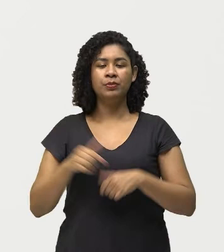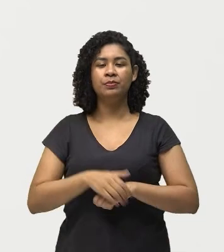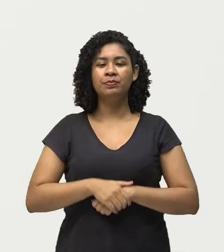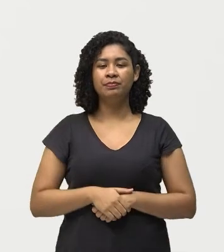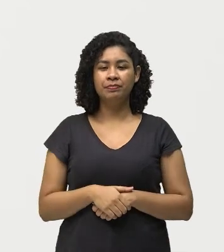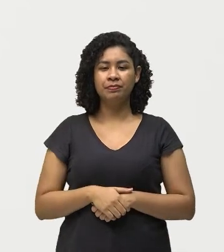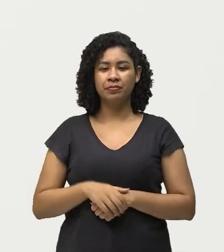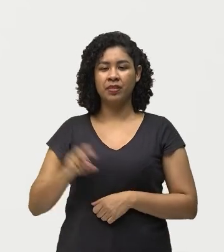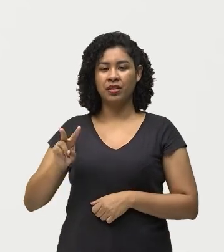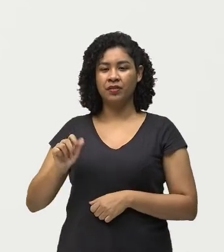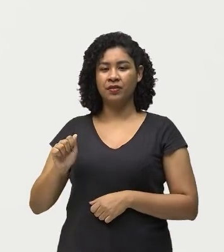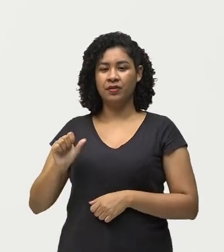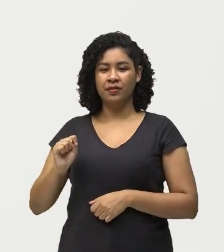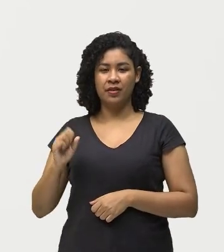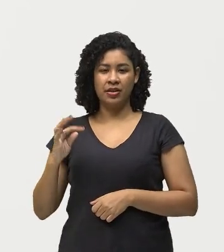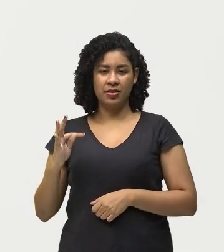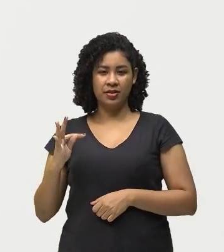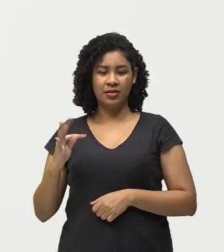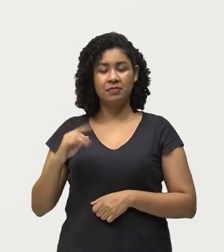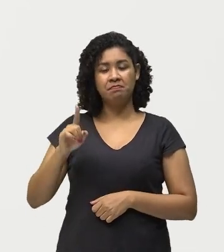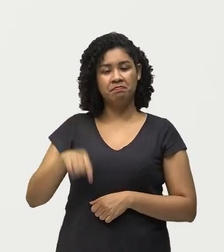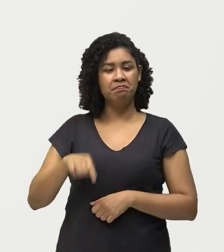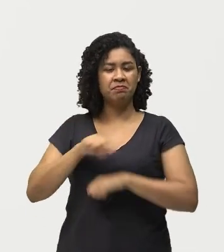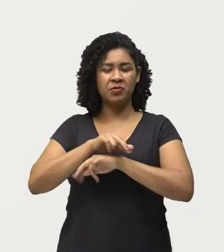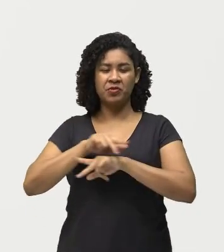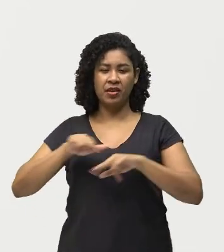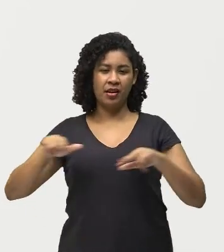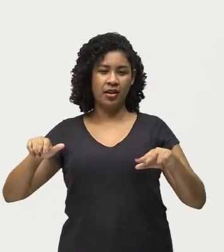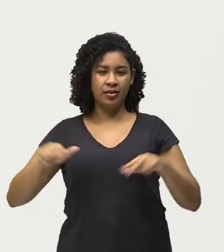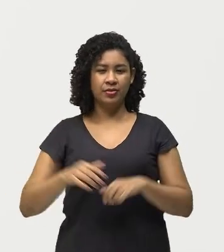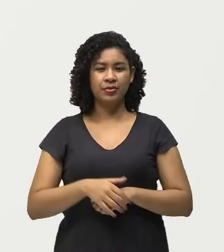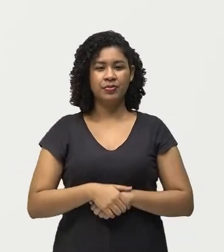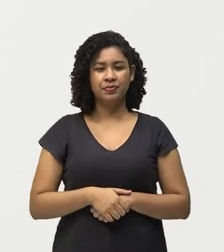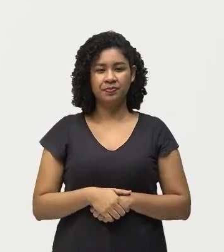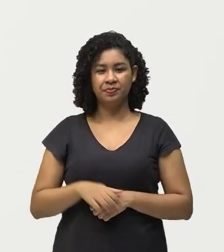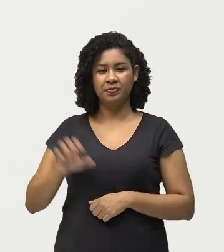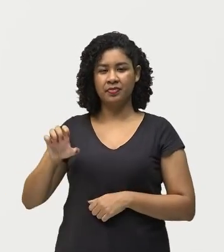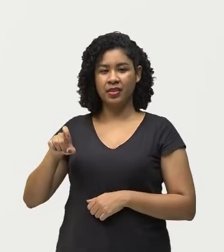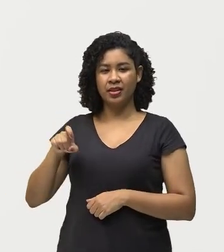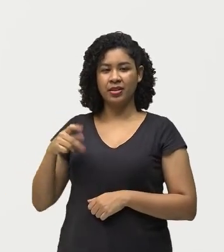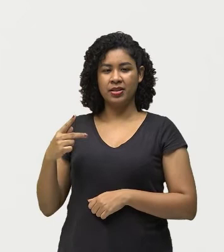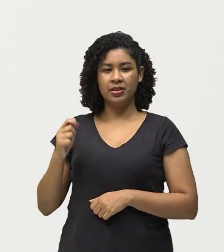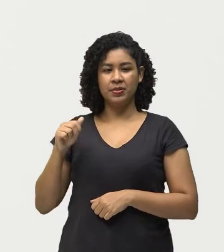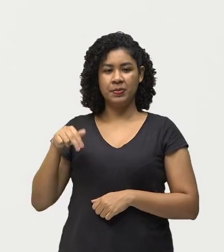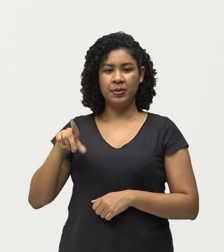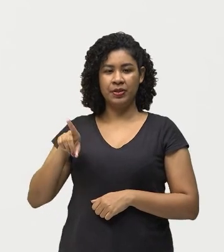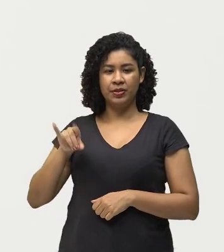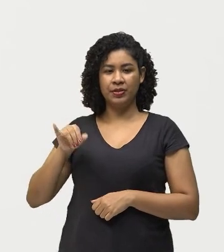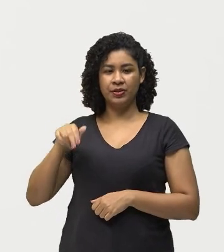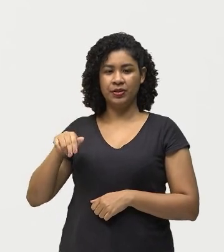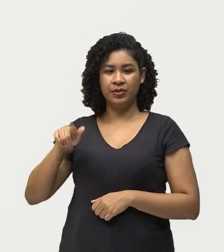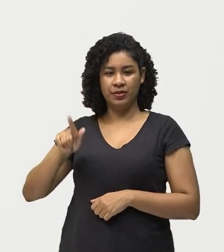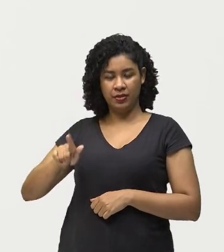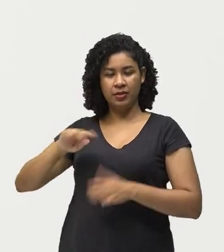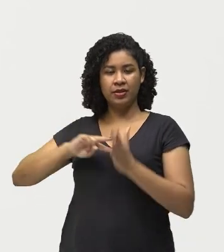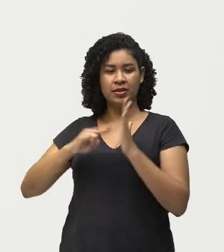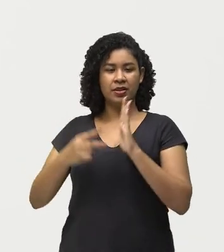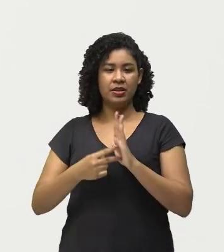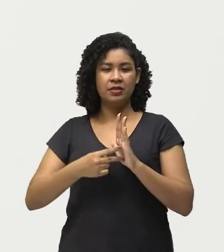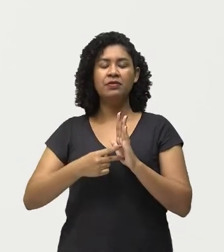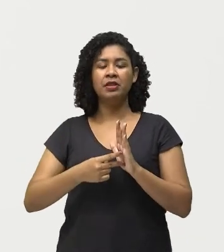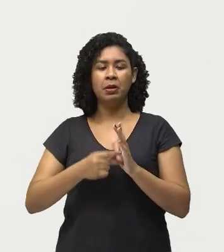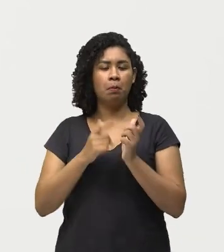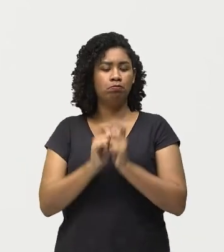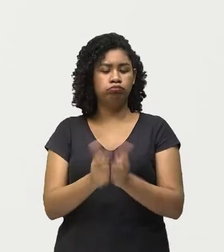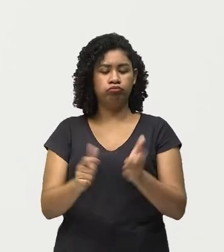vasto, and expanding, está em expansão, como eu falei para vocês, não é? Some schools,